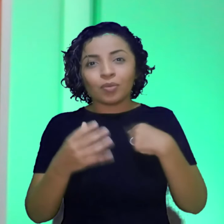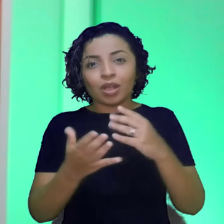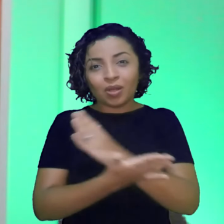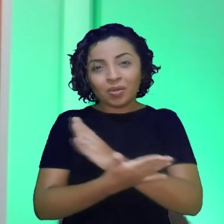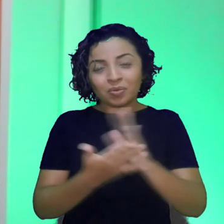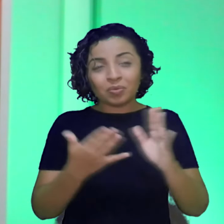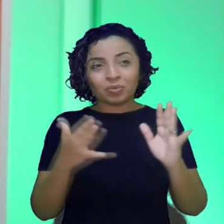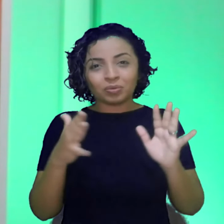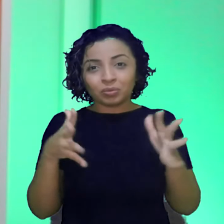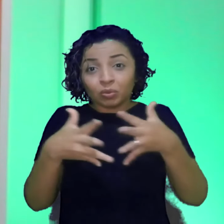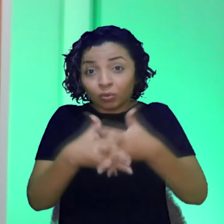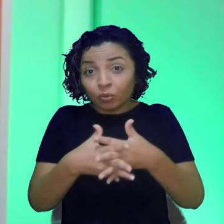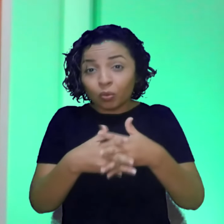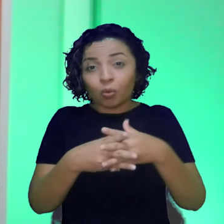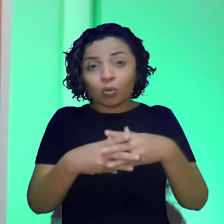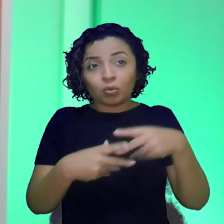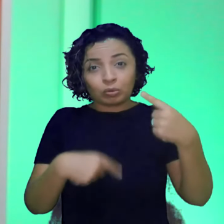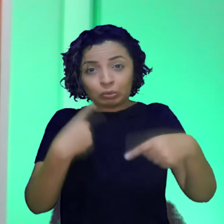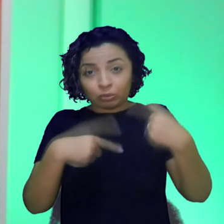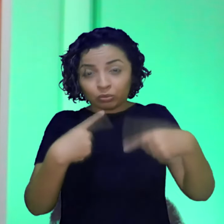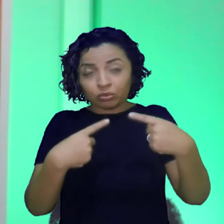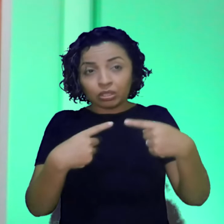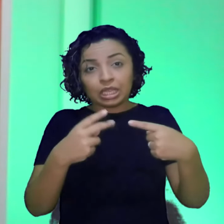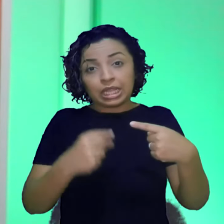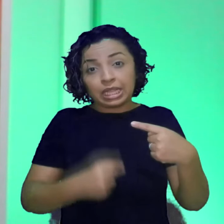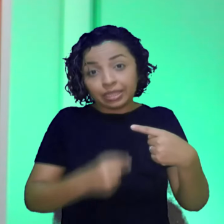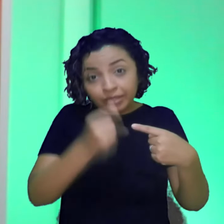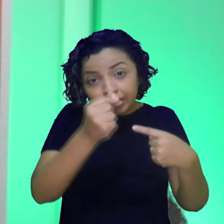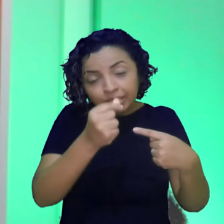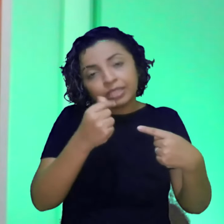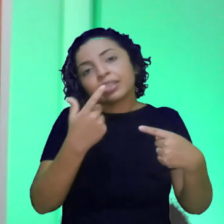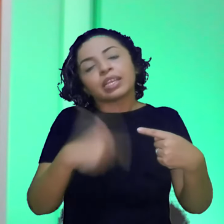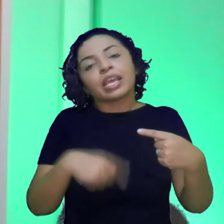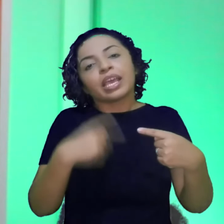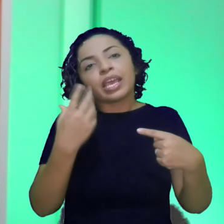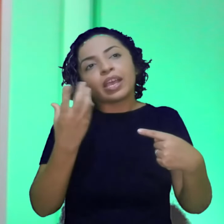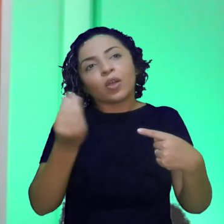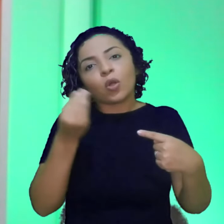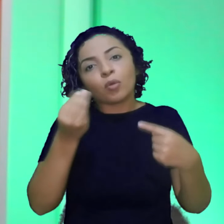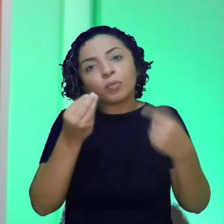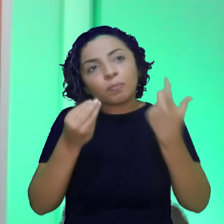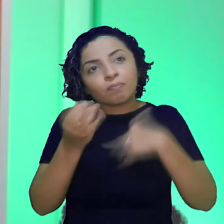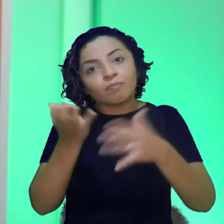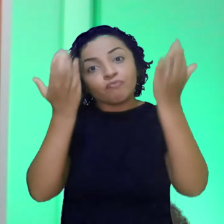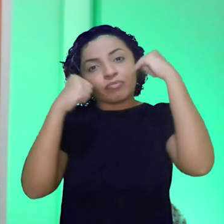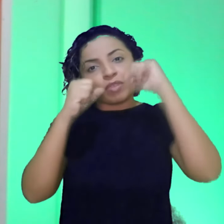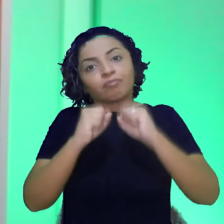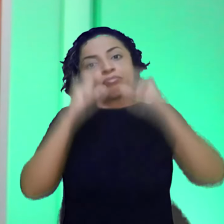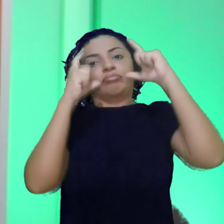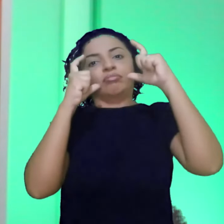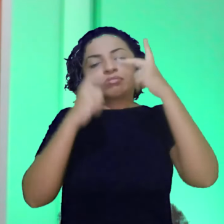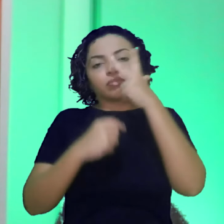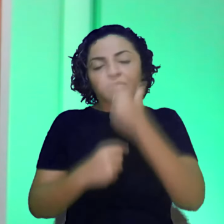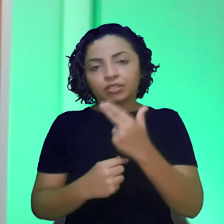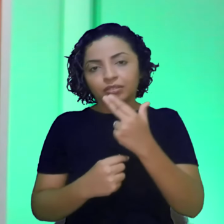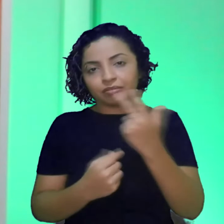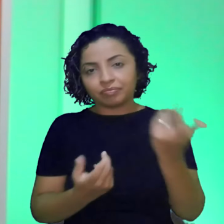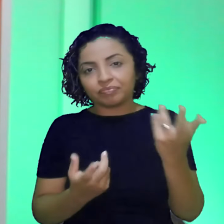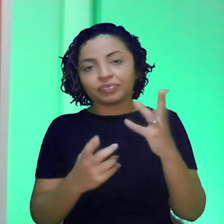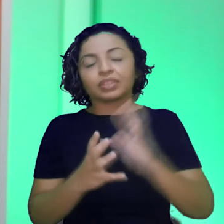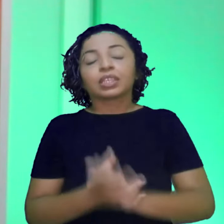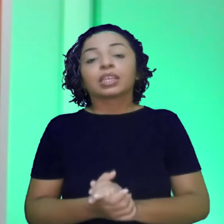ferrenha luta, consigo mesmo percorrer a escarpada senda rumo ao despertar, aqui representado pelo clarão da